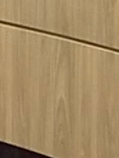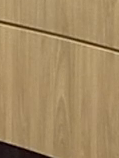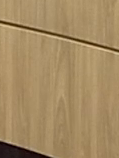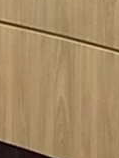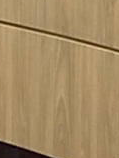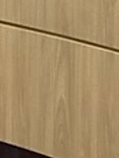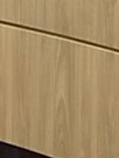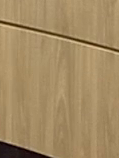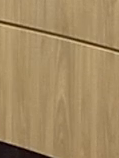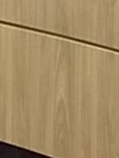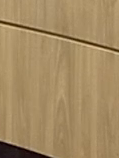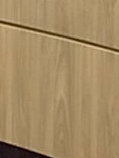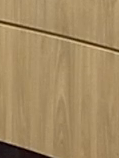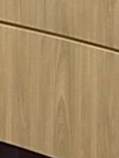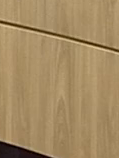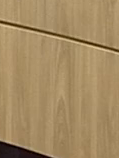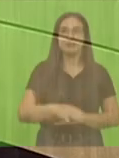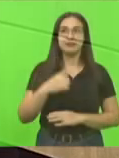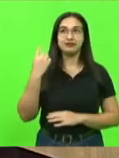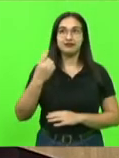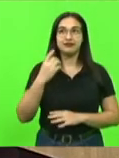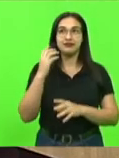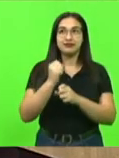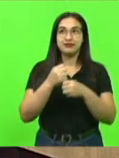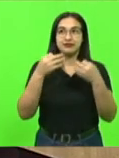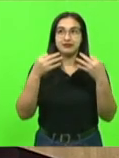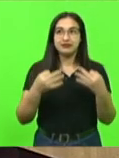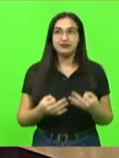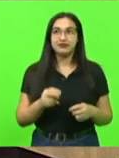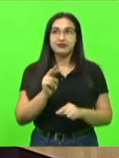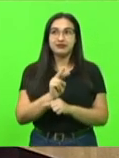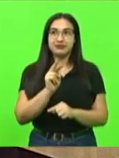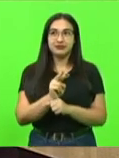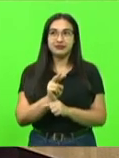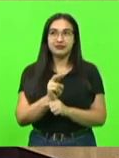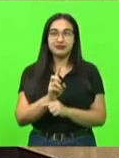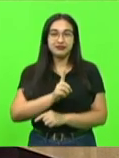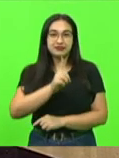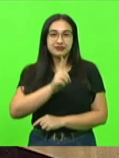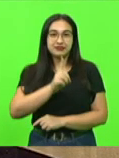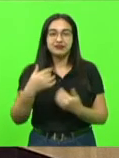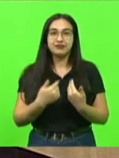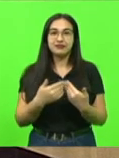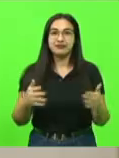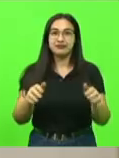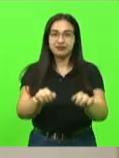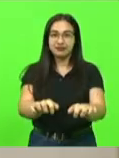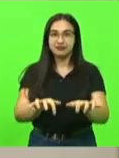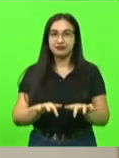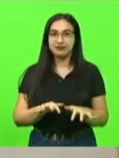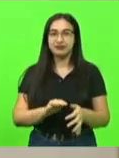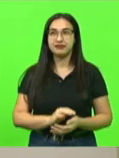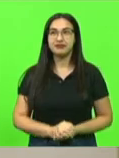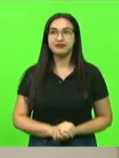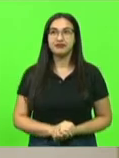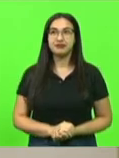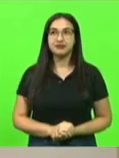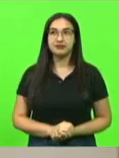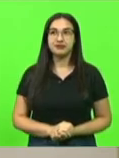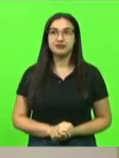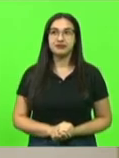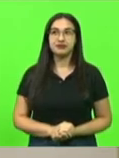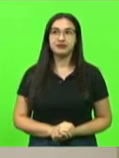Boa tarde a todos. Havendo quórum regimental e sob a proteção de Deus, declaro aberta a sessão.